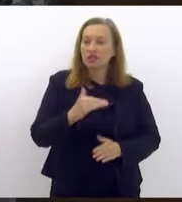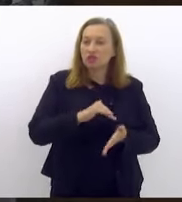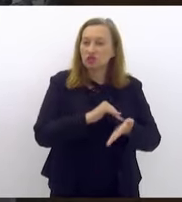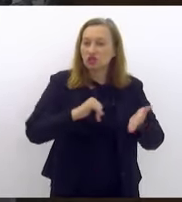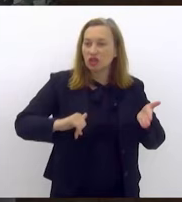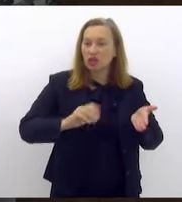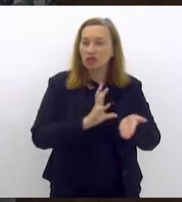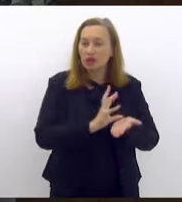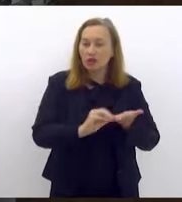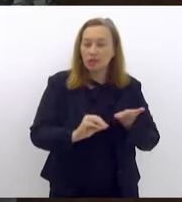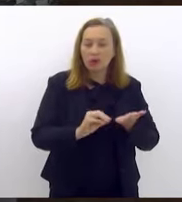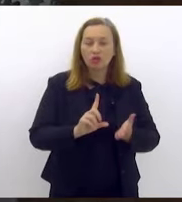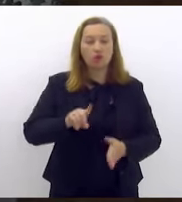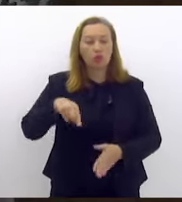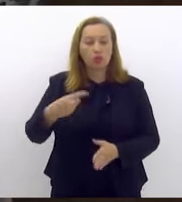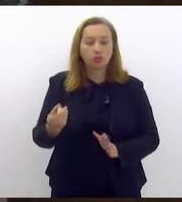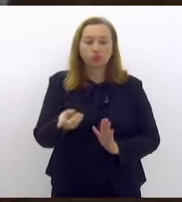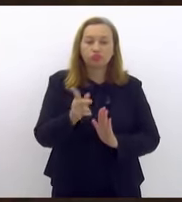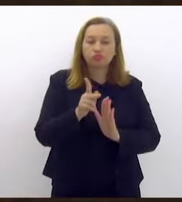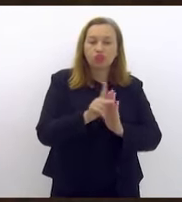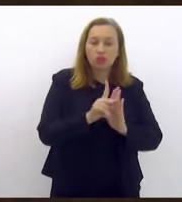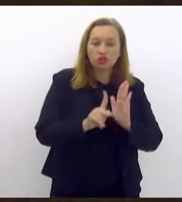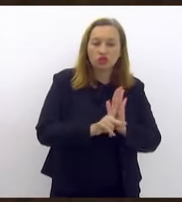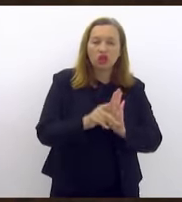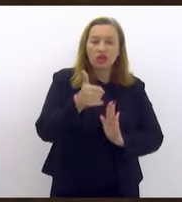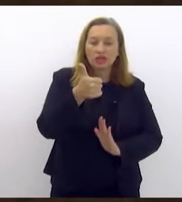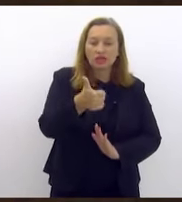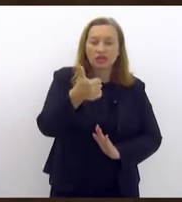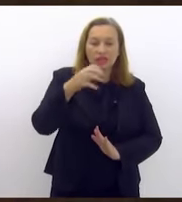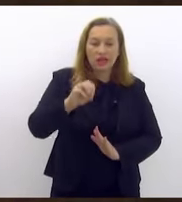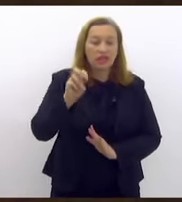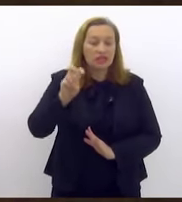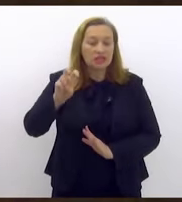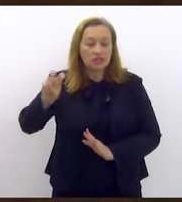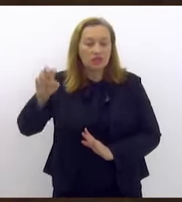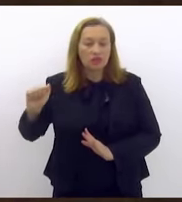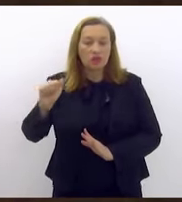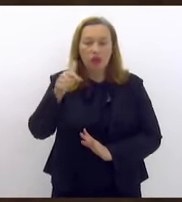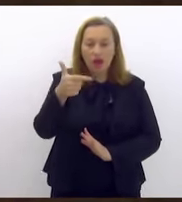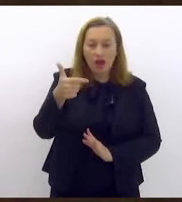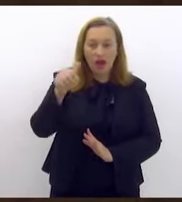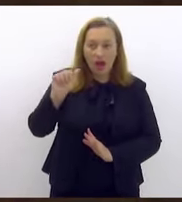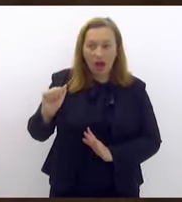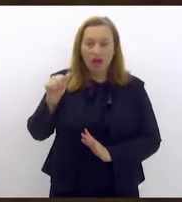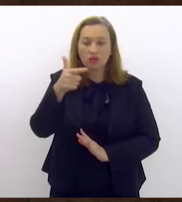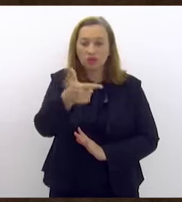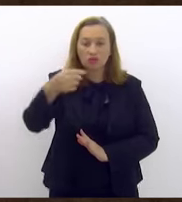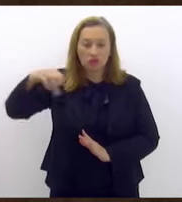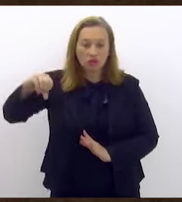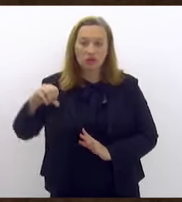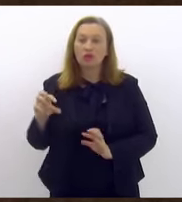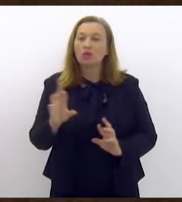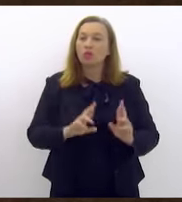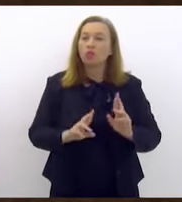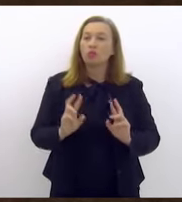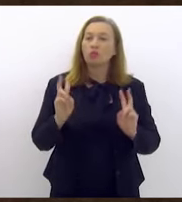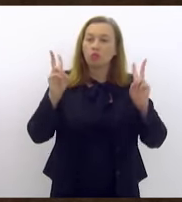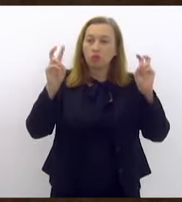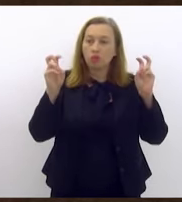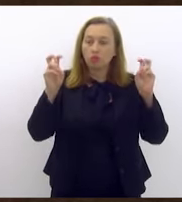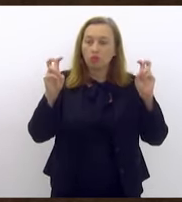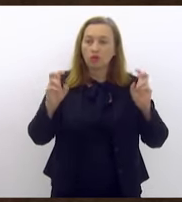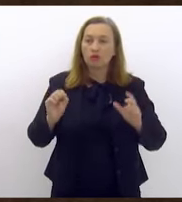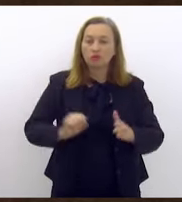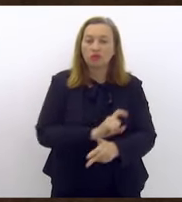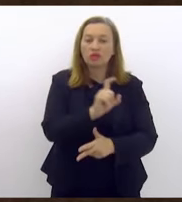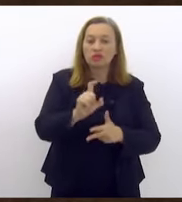de pauta o próximo projeto, o 1055-A, de 2019. Com relação ao projeto Mensagem do